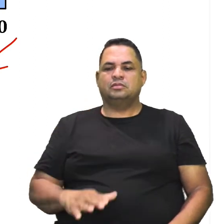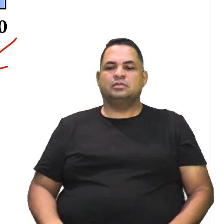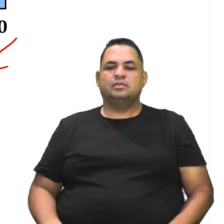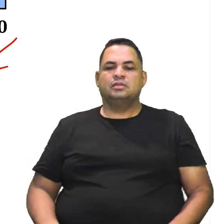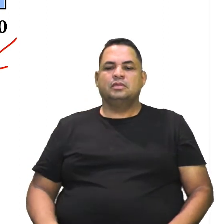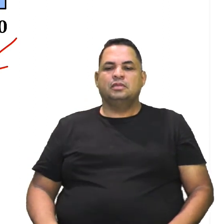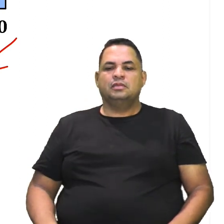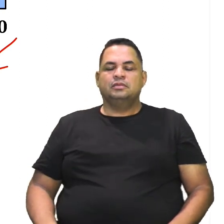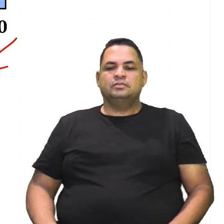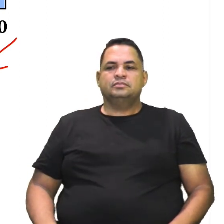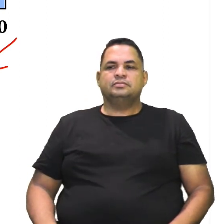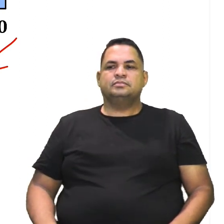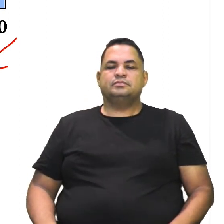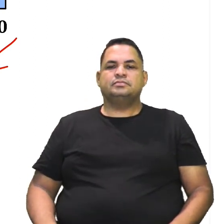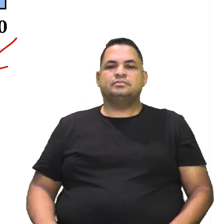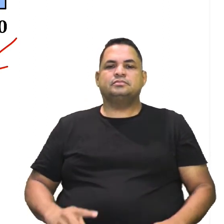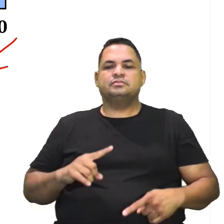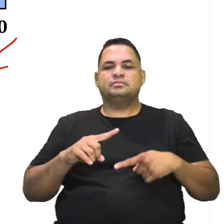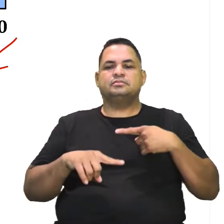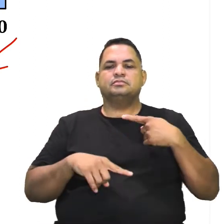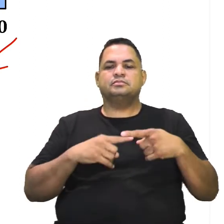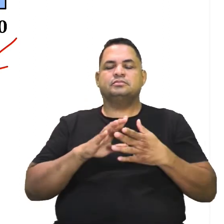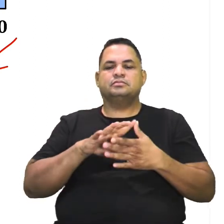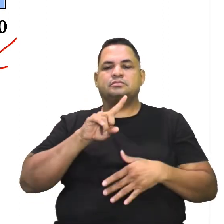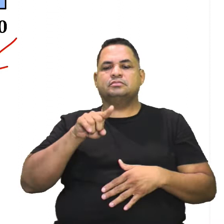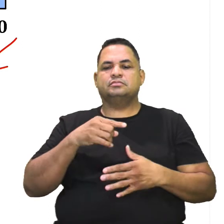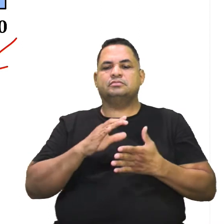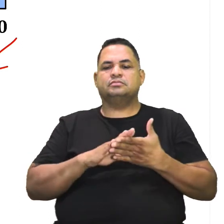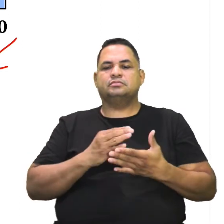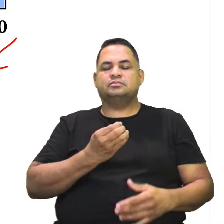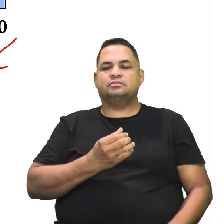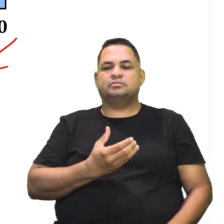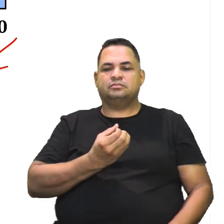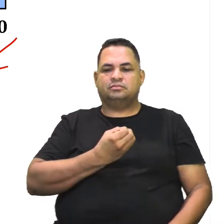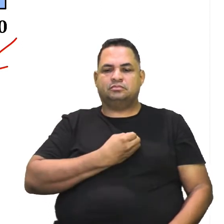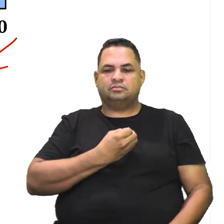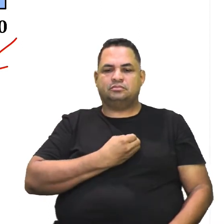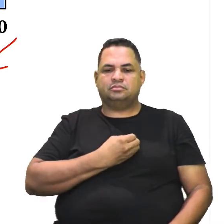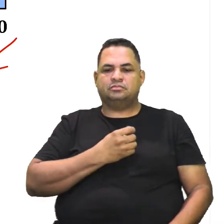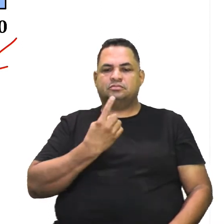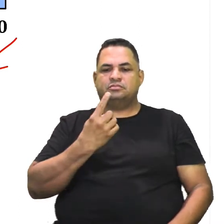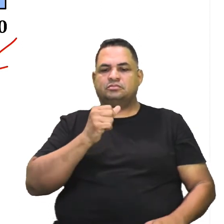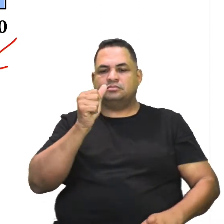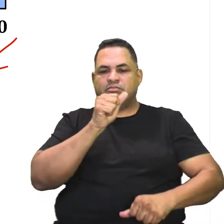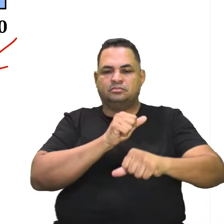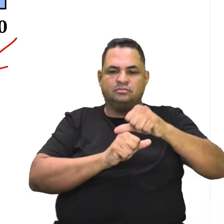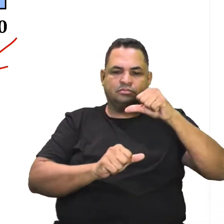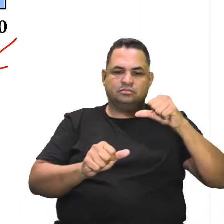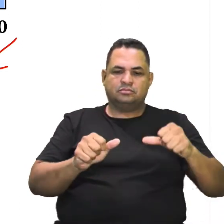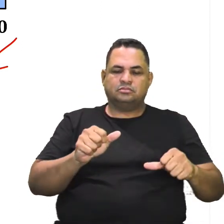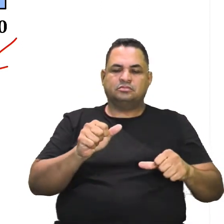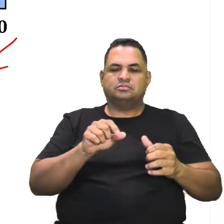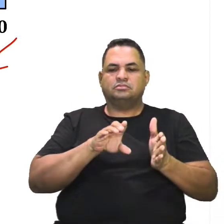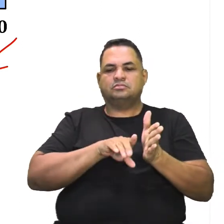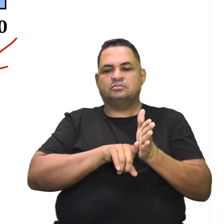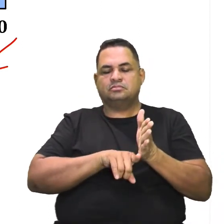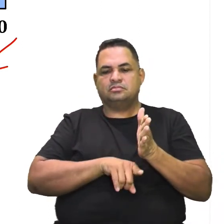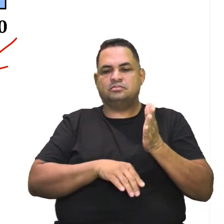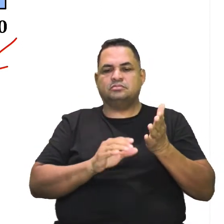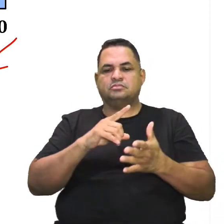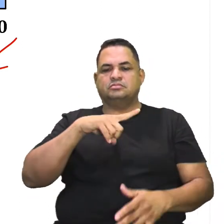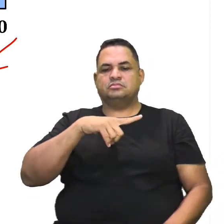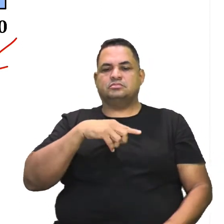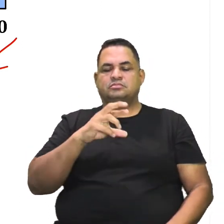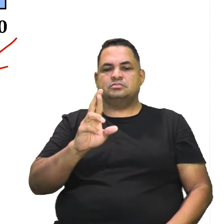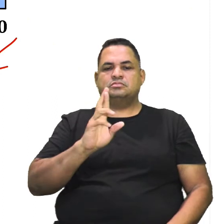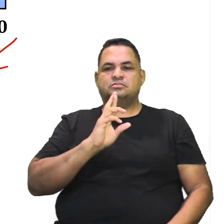0,8170, 8.170. Isso, depois da vírgula, né? O nosso 1 está somando, passa para o outro membro subtraindo. Então